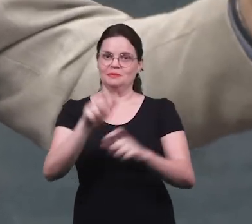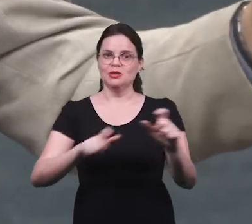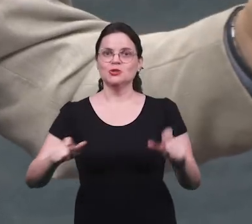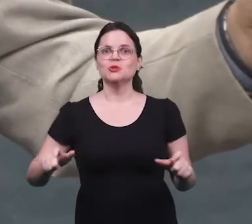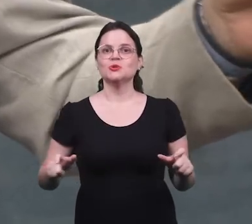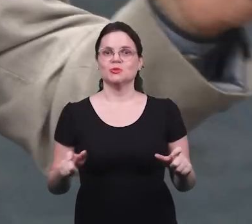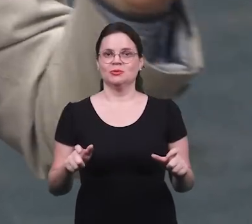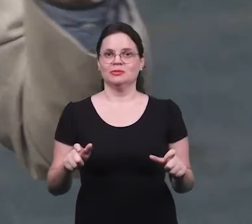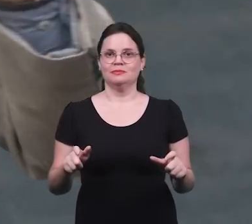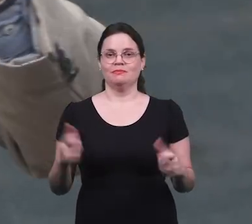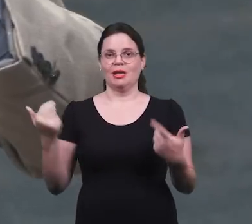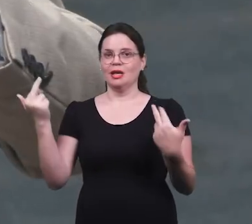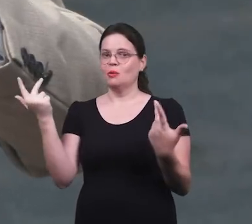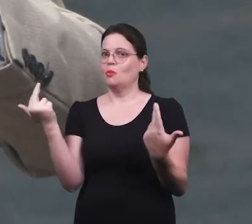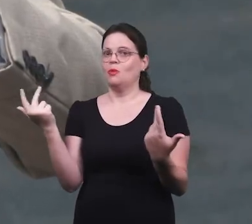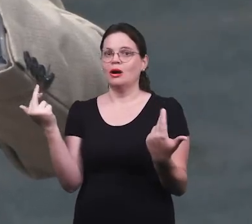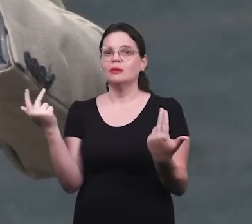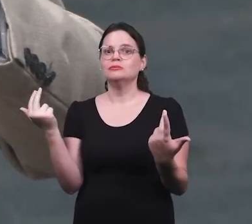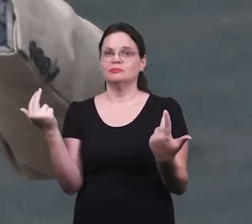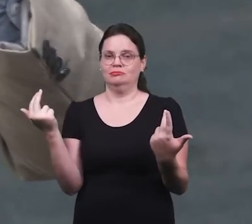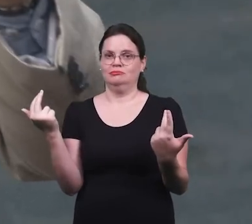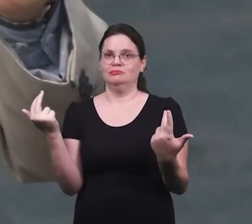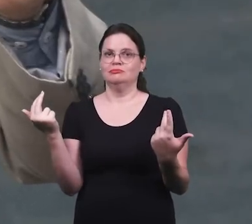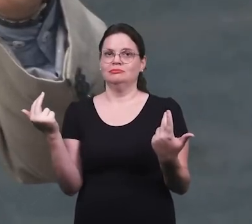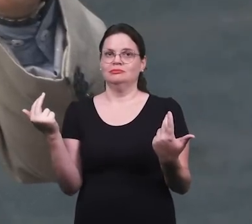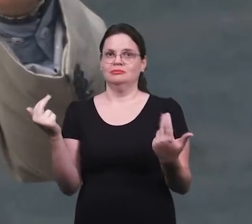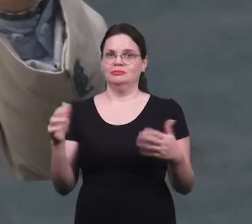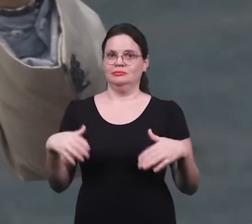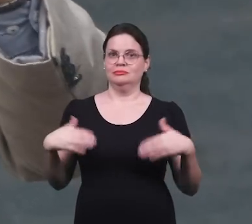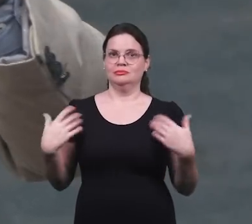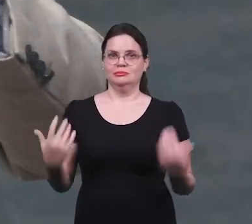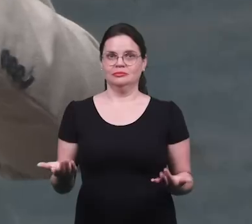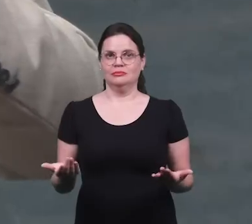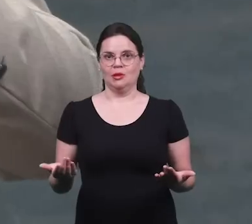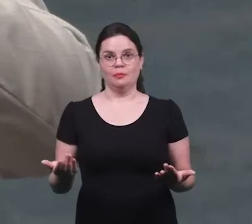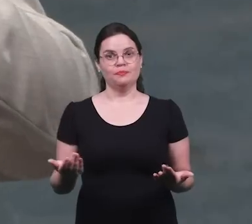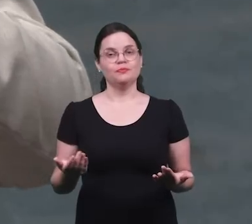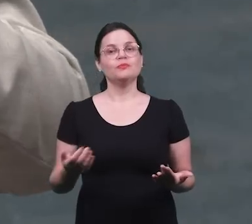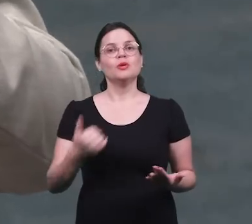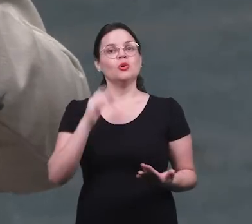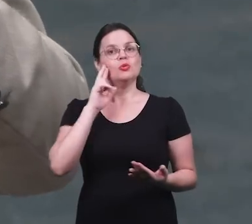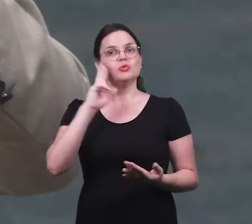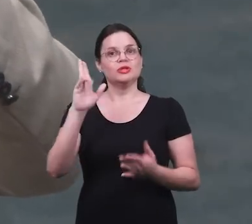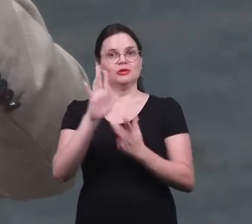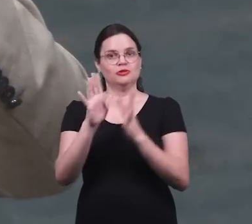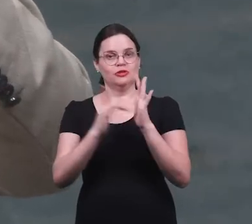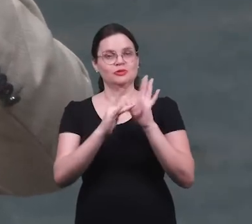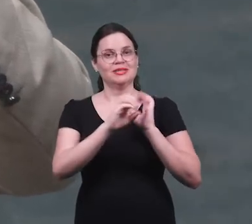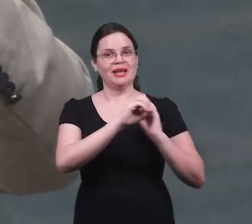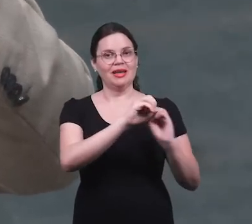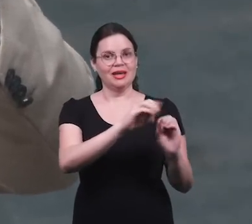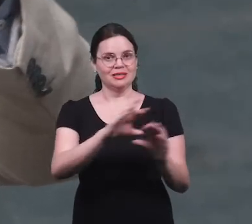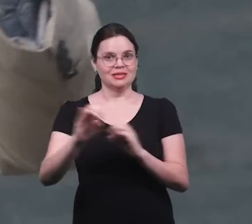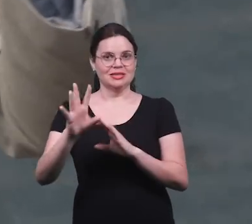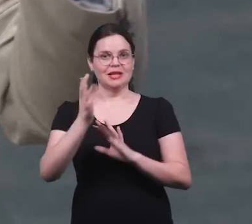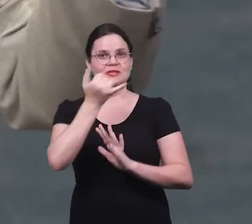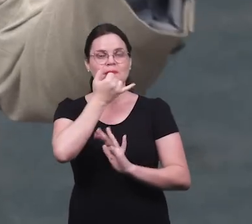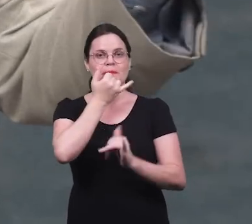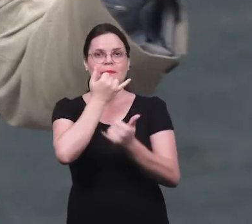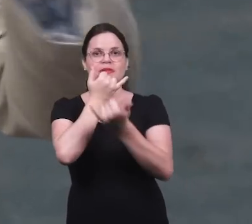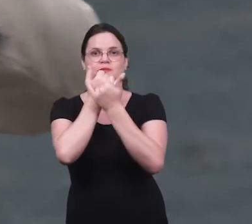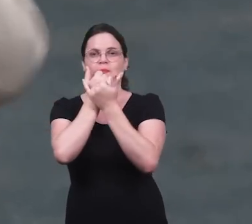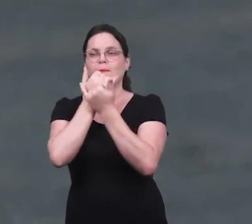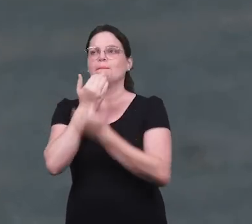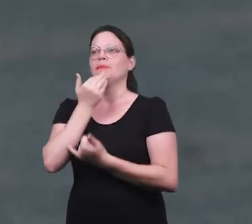nossos devedores. Então, o perdão, o pedido que o Senhor Jesus nos ensinou de perdão ao